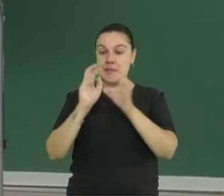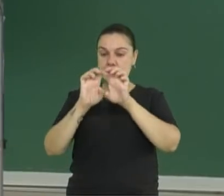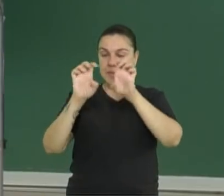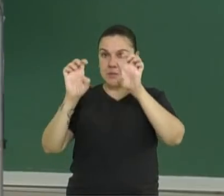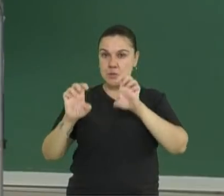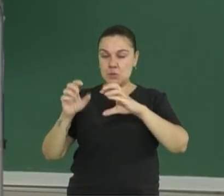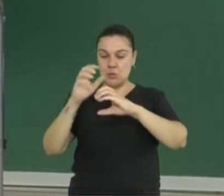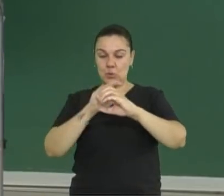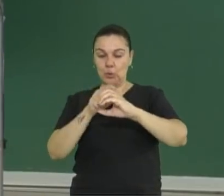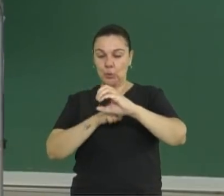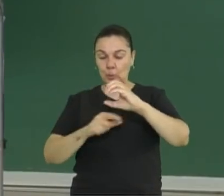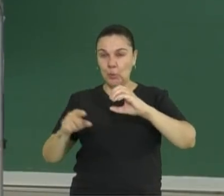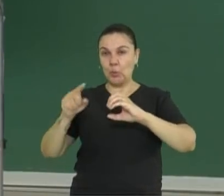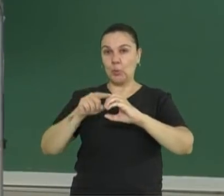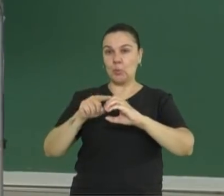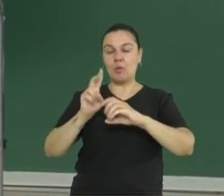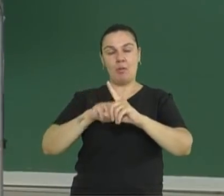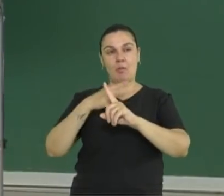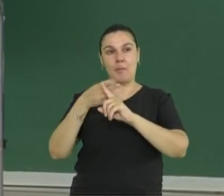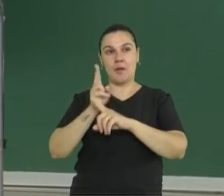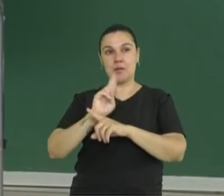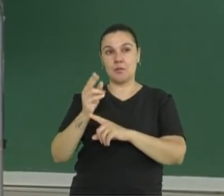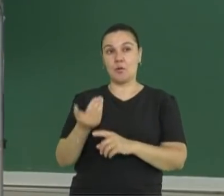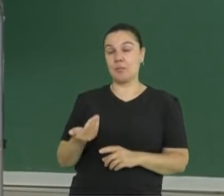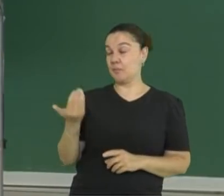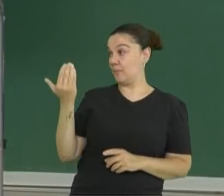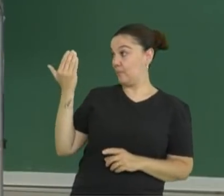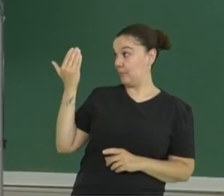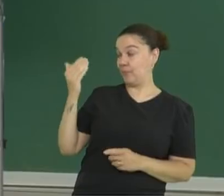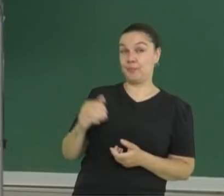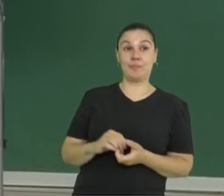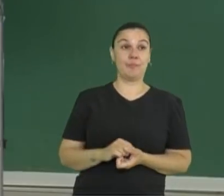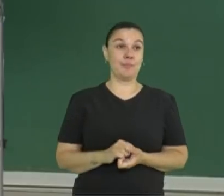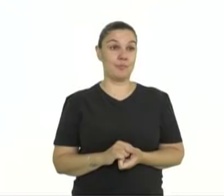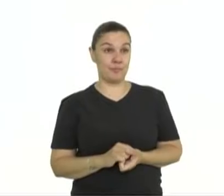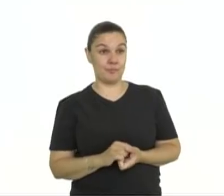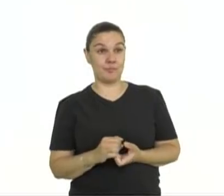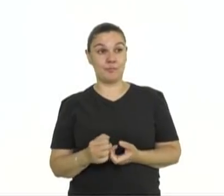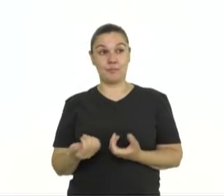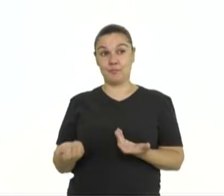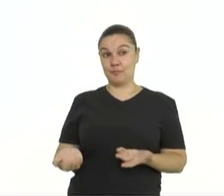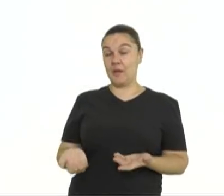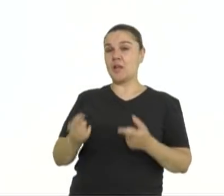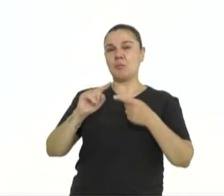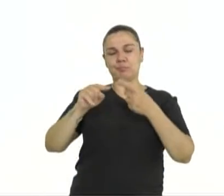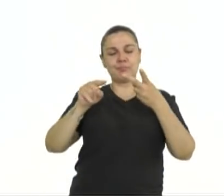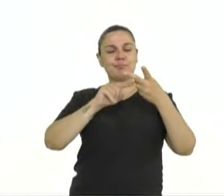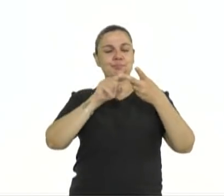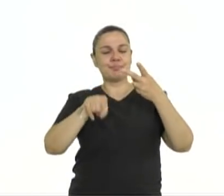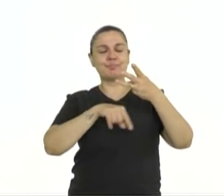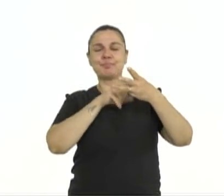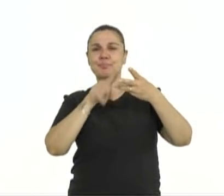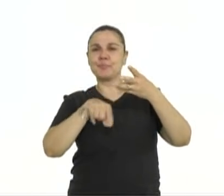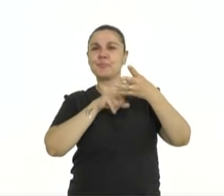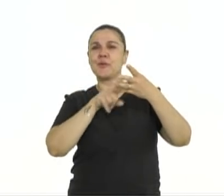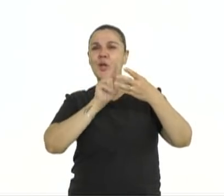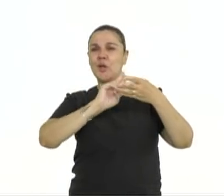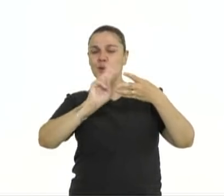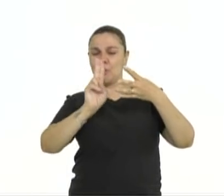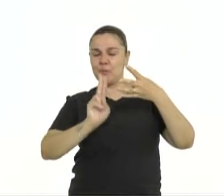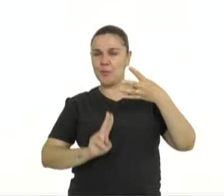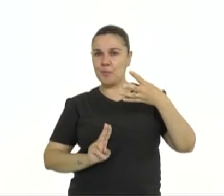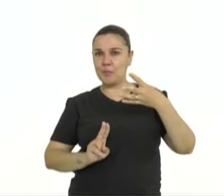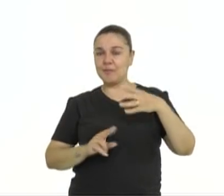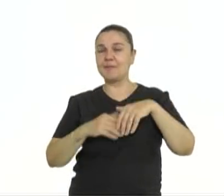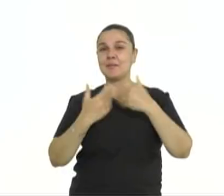eu posso ter mais de um termo. Envelope nuclear, envoltório nuclear, membrana nuclear.